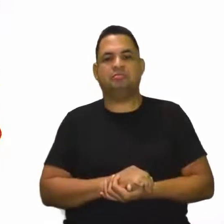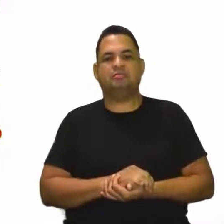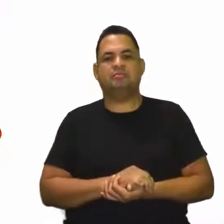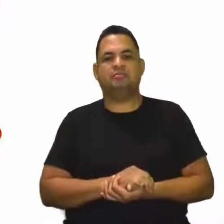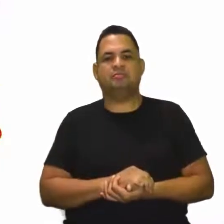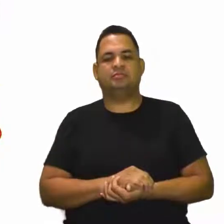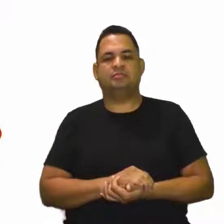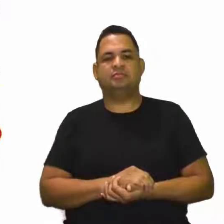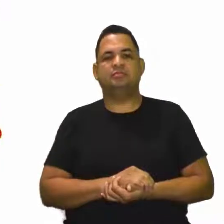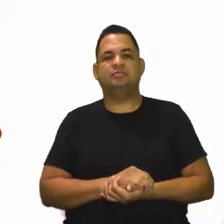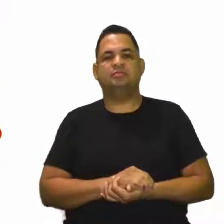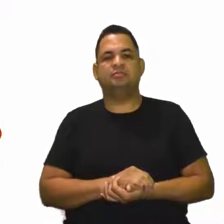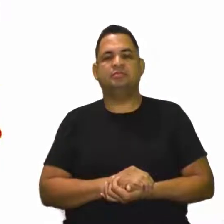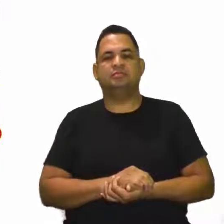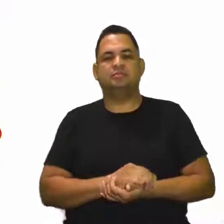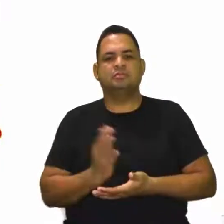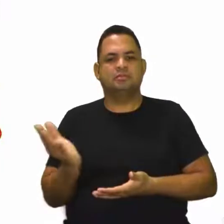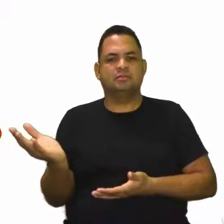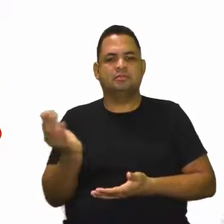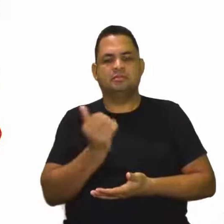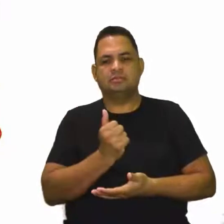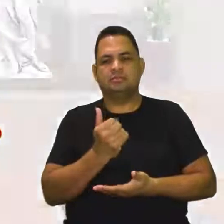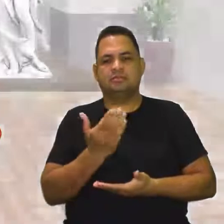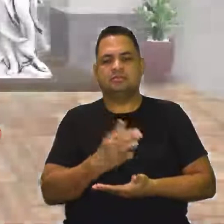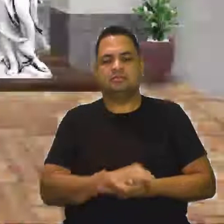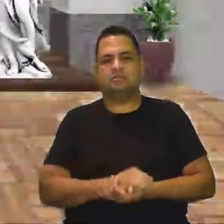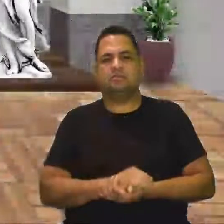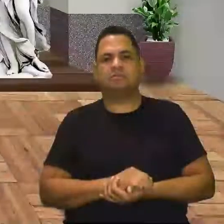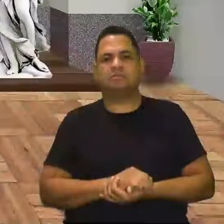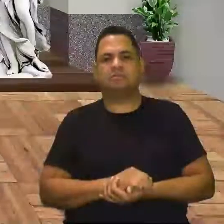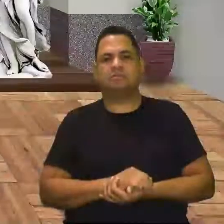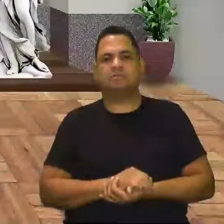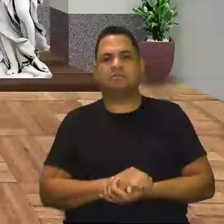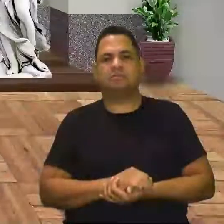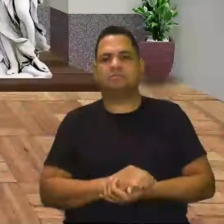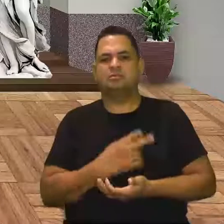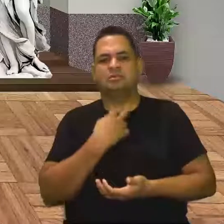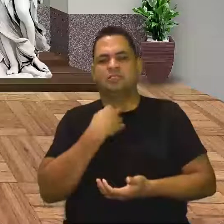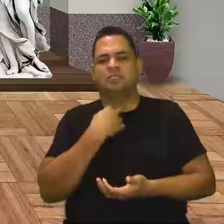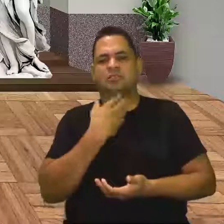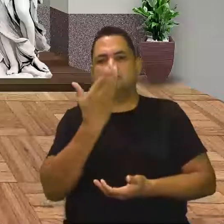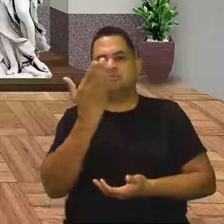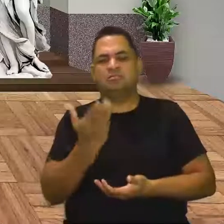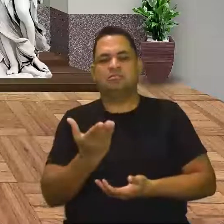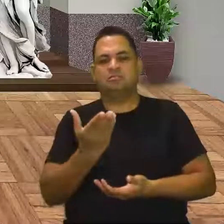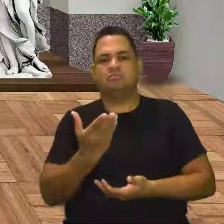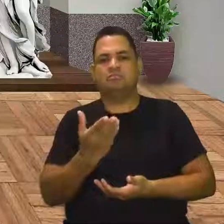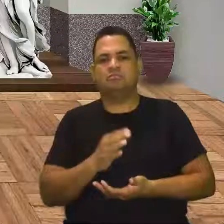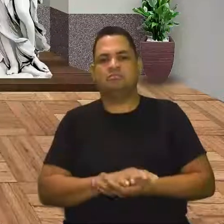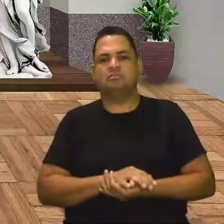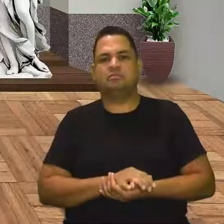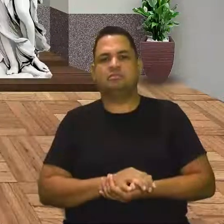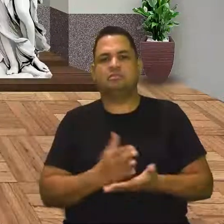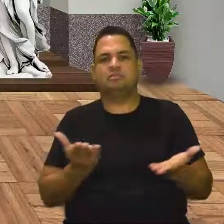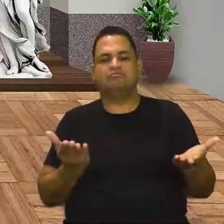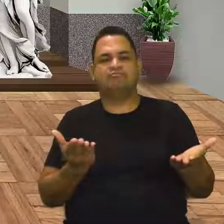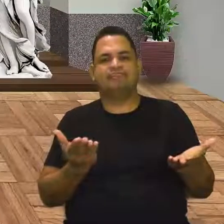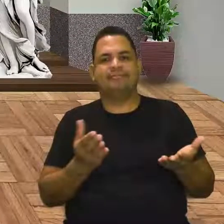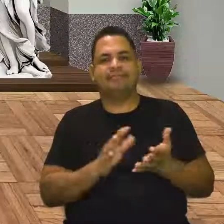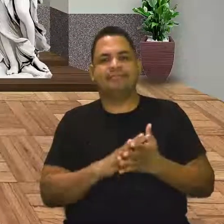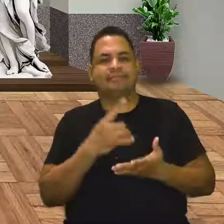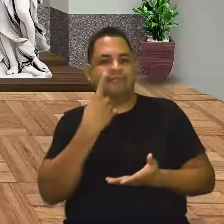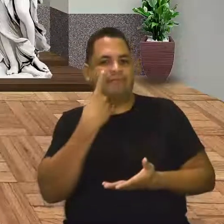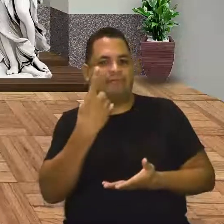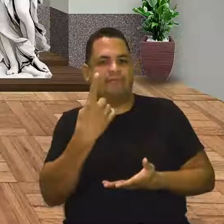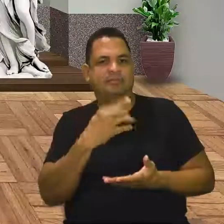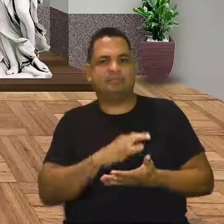um. Vem pra mim aqui, vem pra mim. Eu não podia deixar passar batido. De repente vocês estão me assistindo